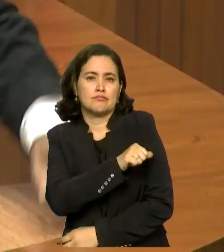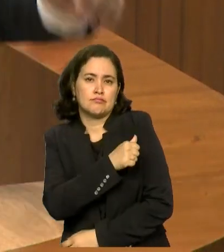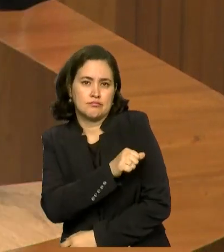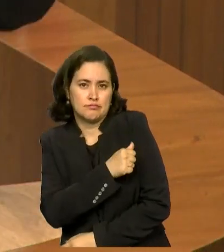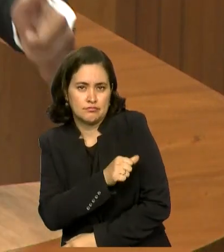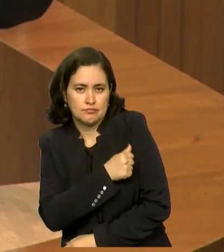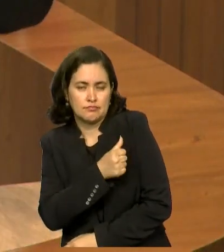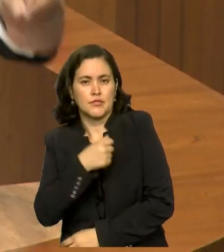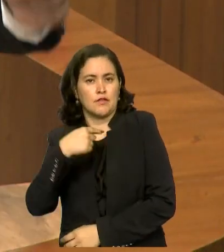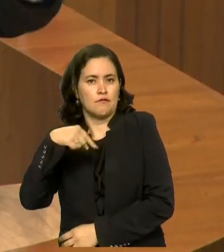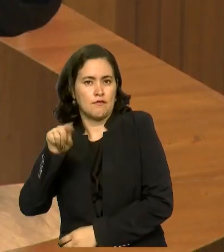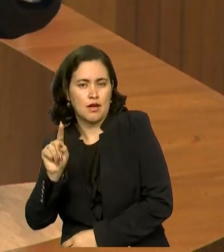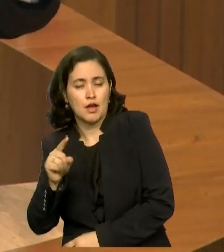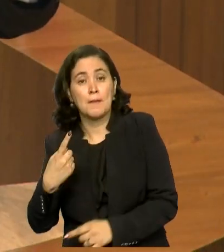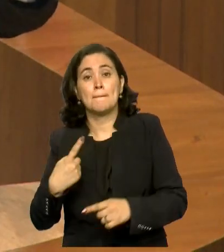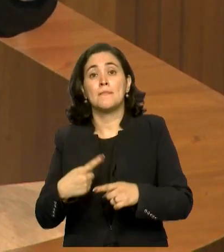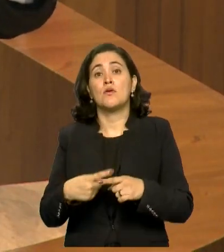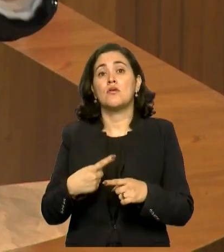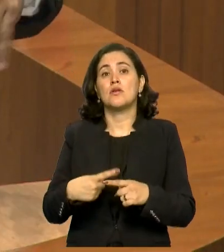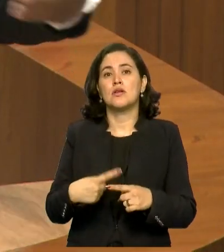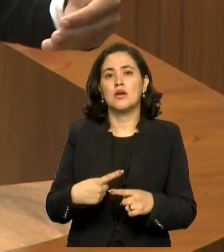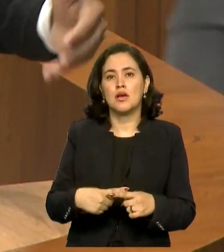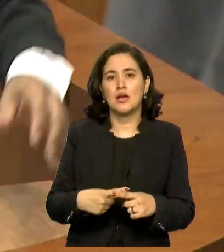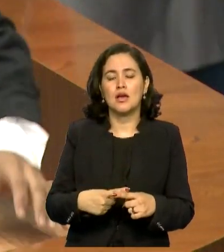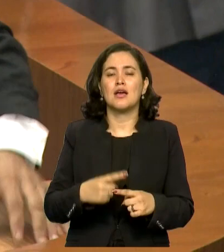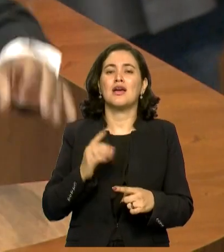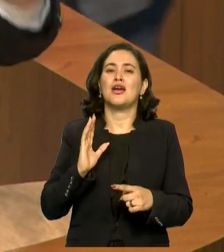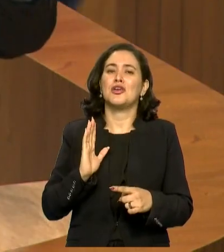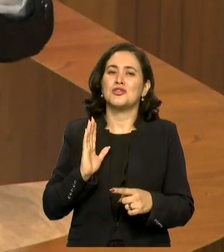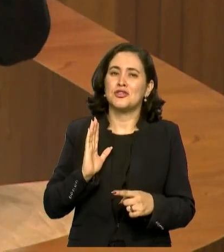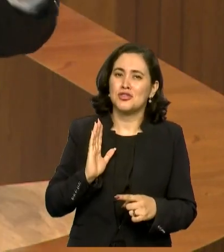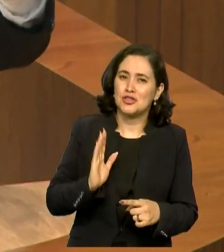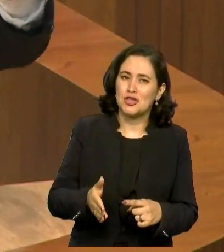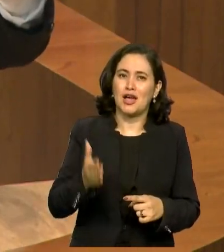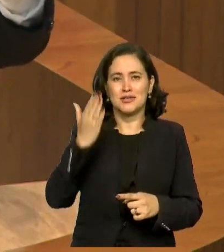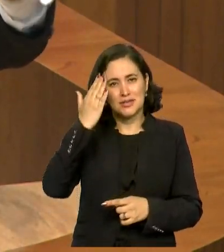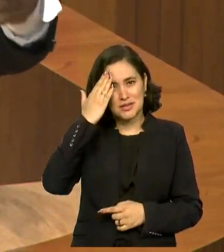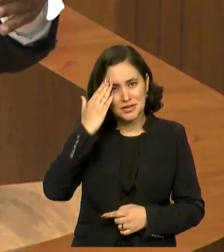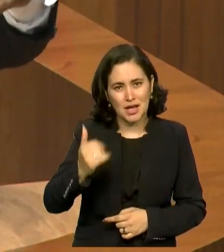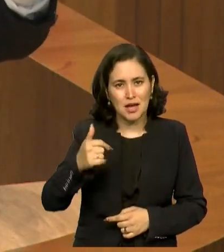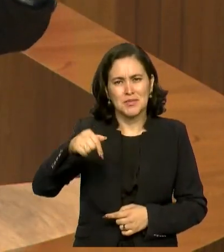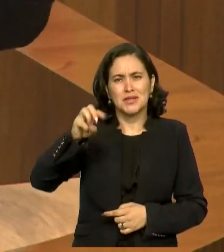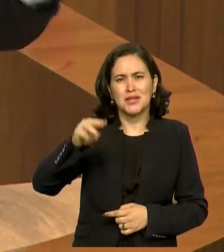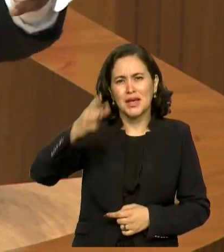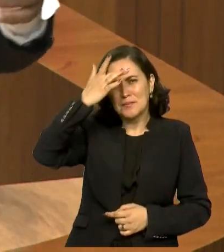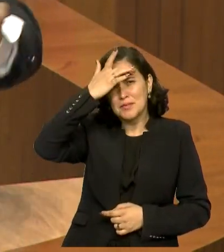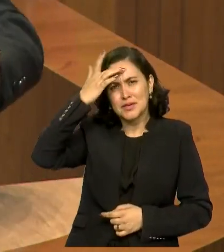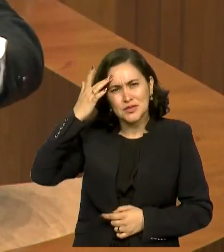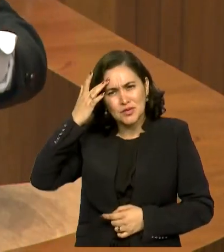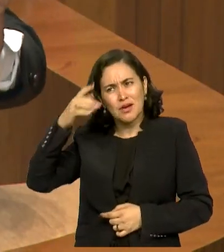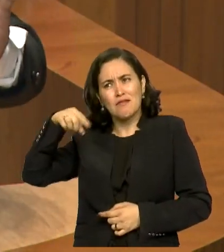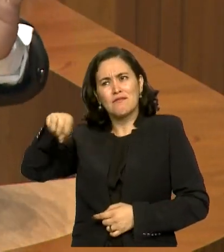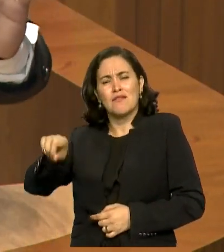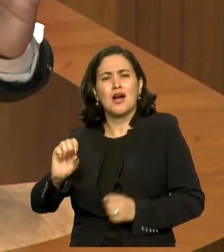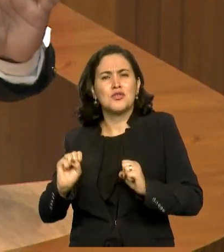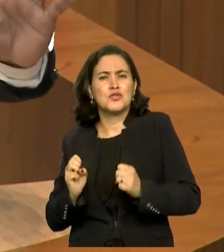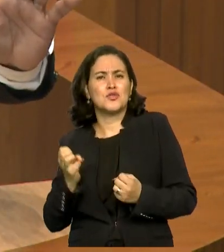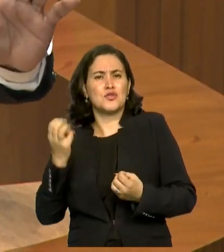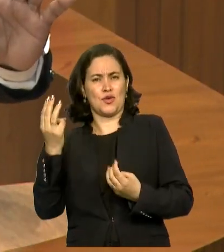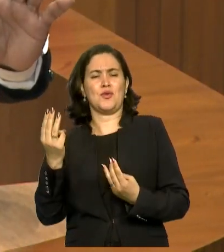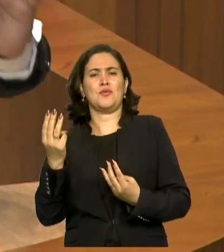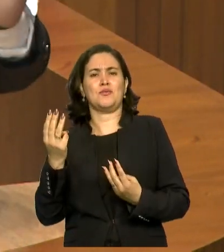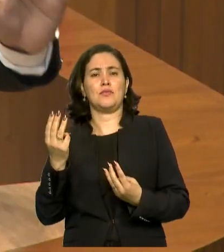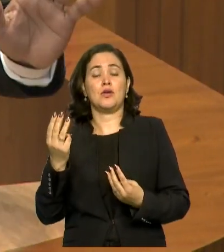antecipadamente. Quando definiram as atrações para São Luís, muito em cima da hora, muitos foliões, muitas famílias não conseguiram mais cancelar as